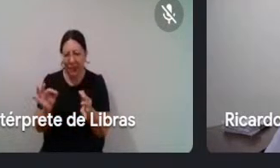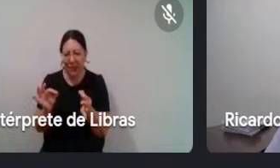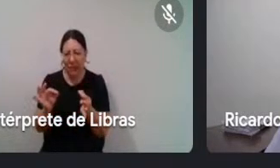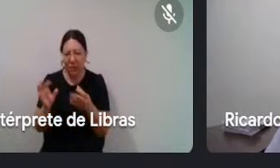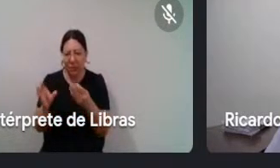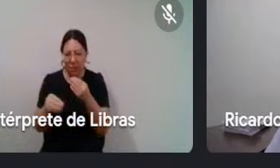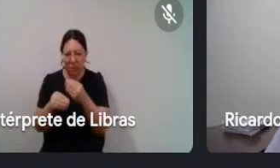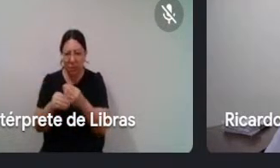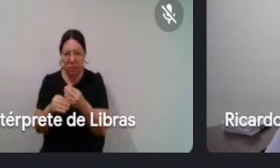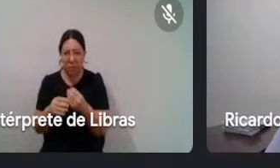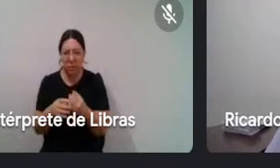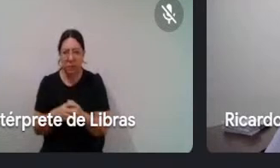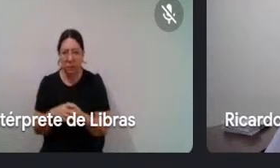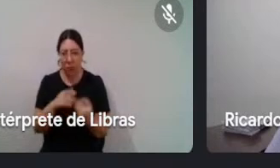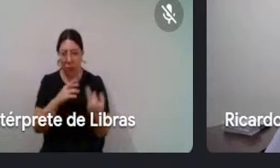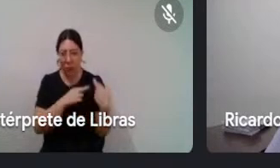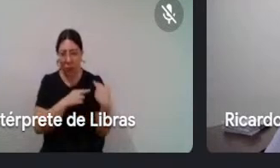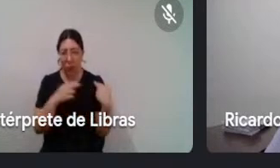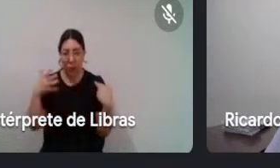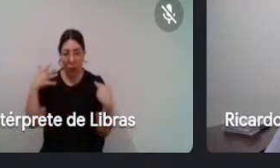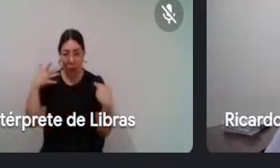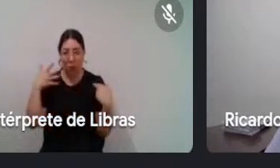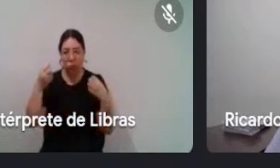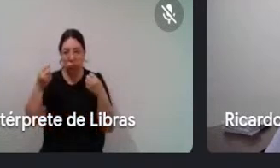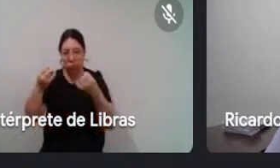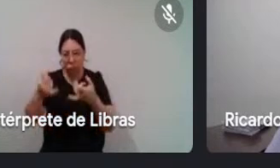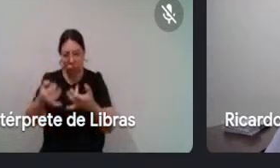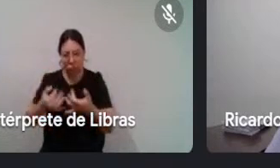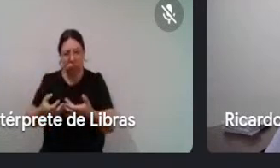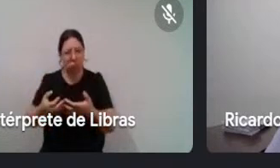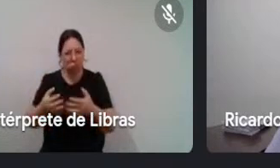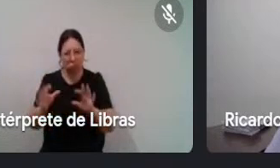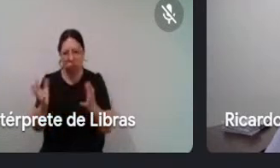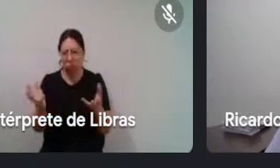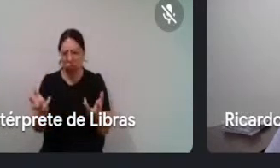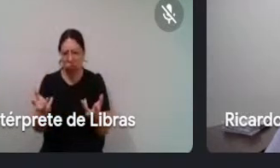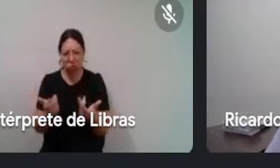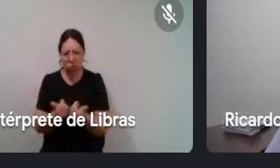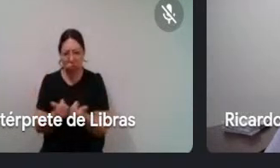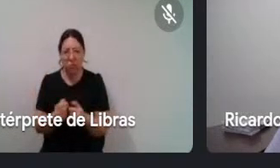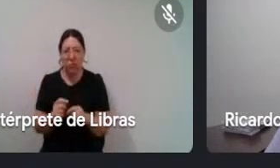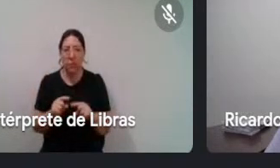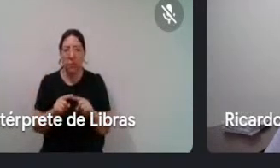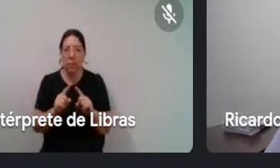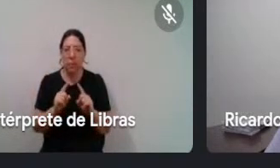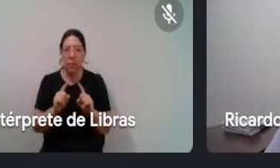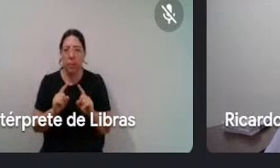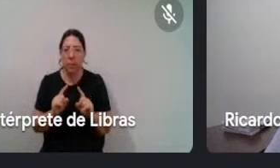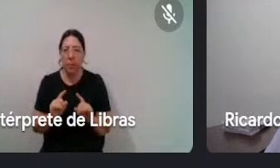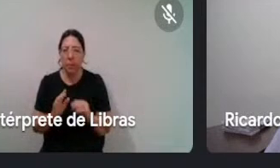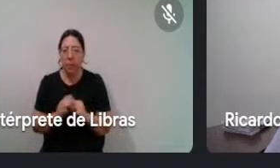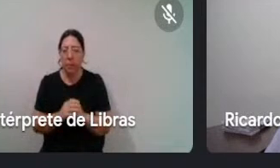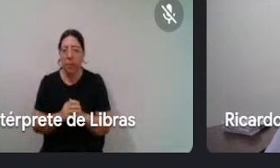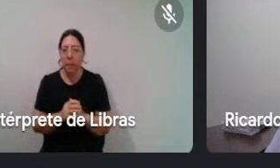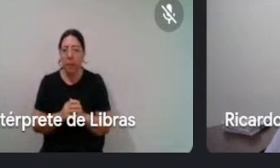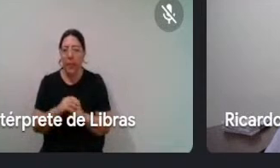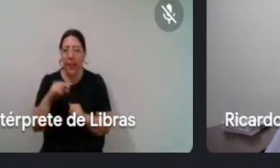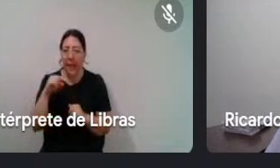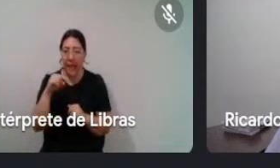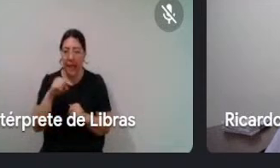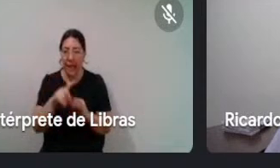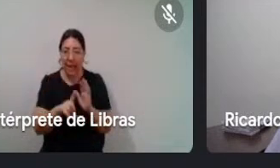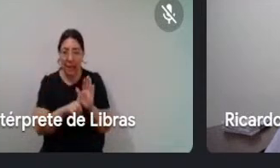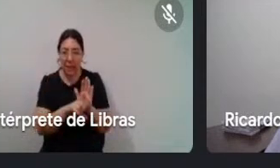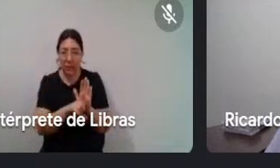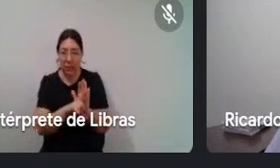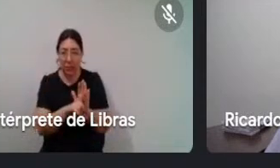Como foi bem dito pelo relator, não existe nesse caso má-fé, mas a legislação tributária é